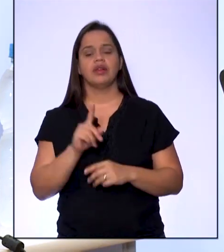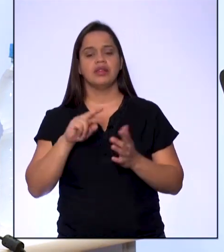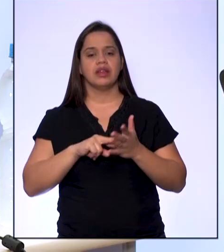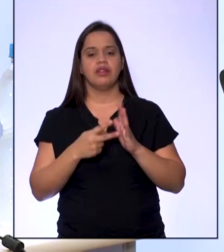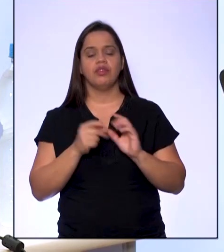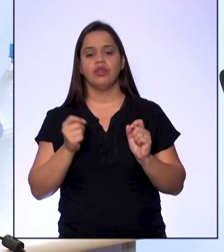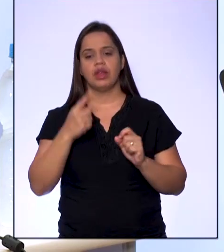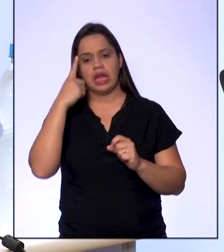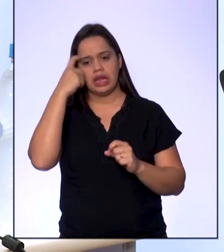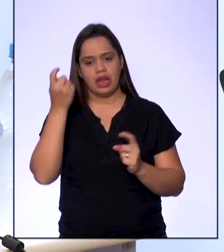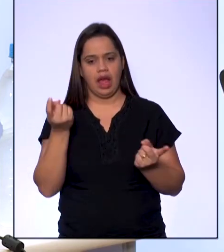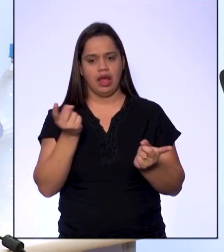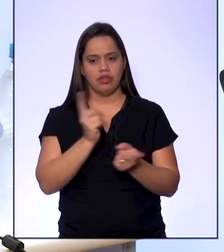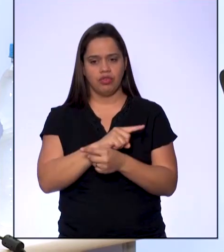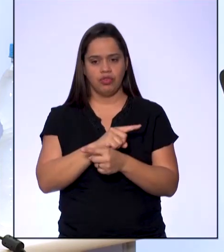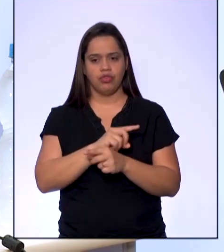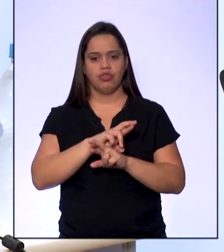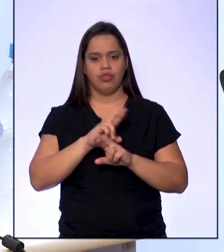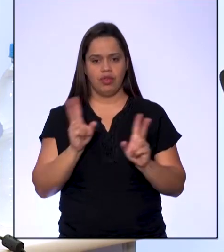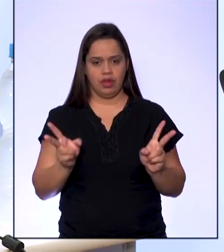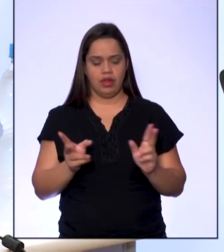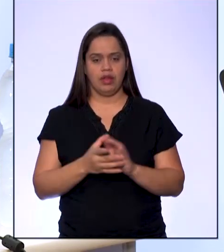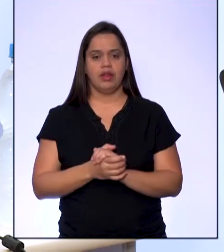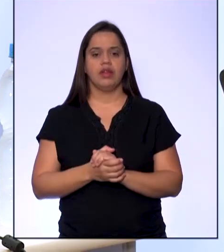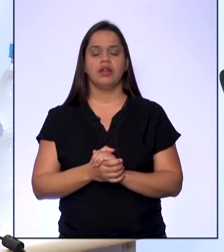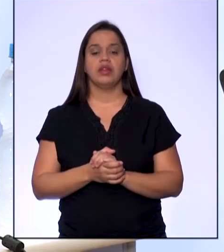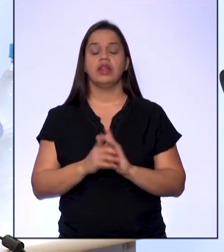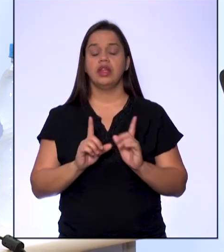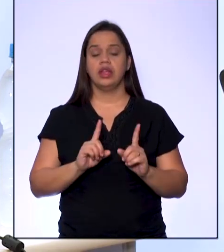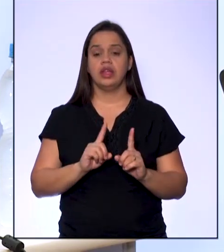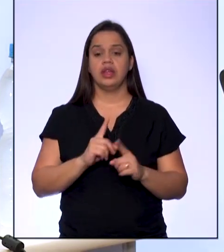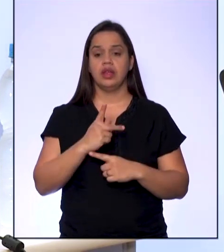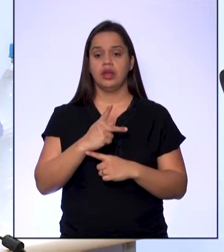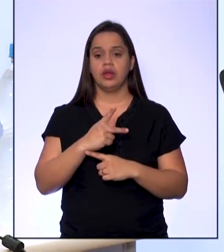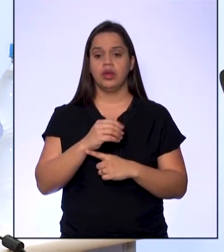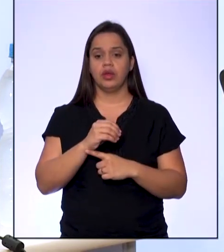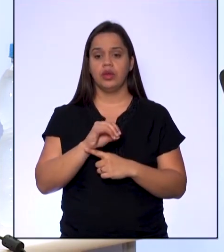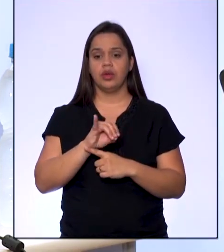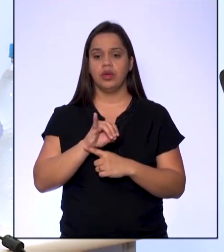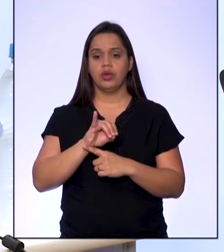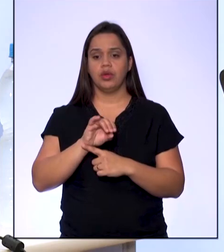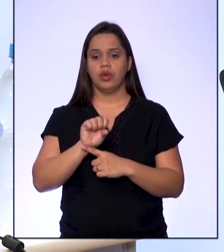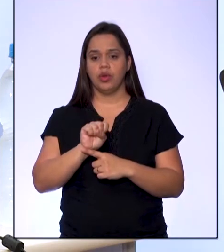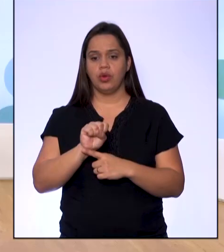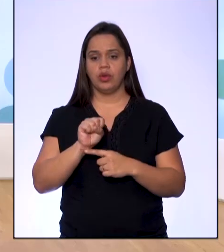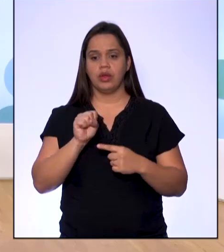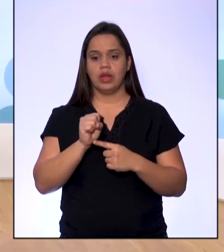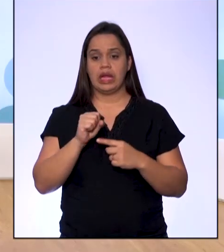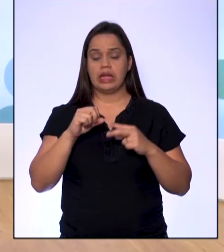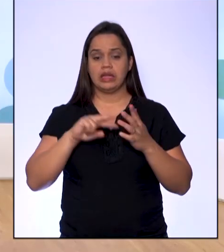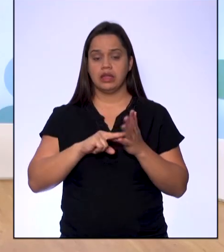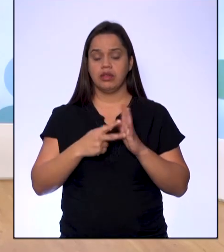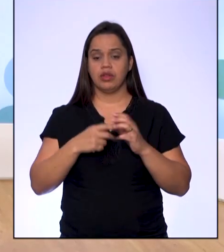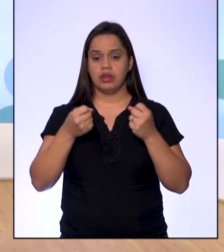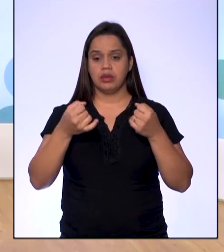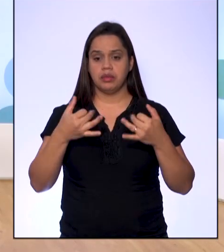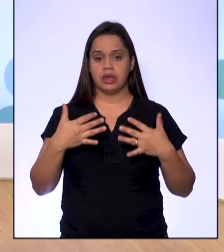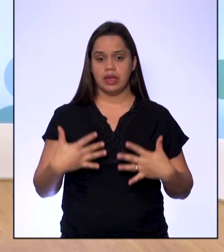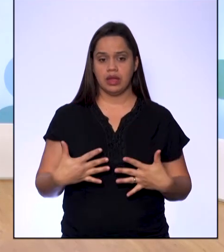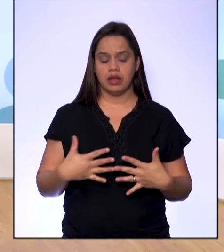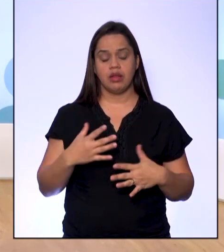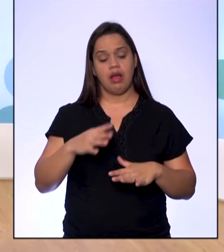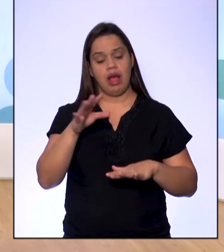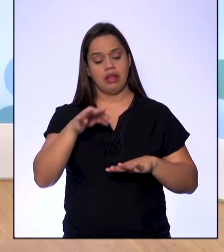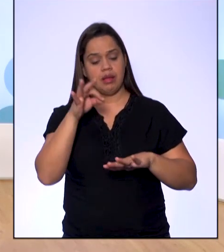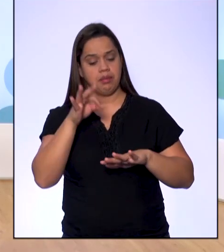né? Adversativa, certo? E o pois, que está explicando, elas estão morrendo,